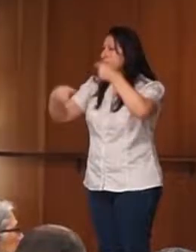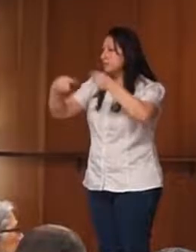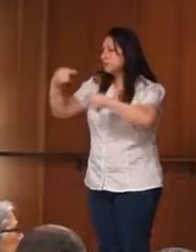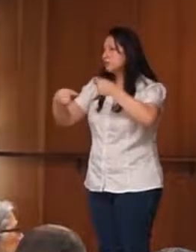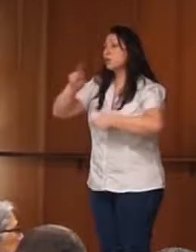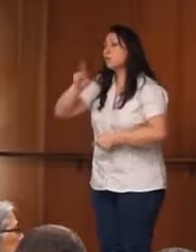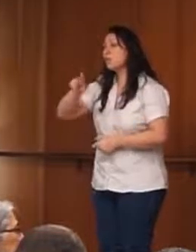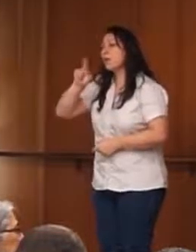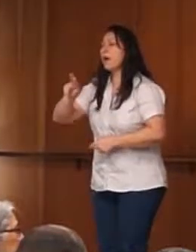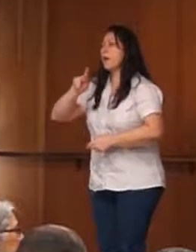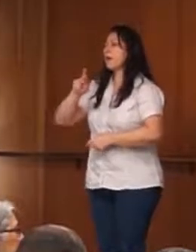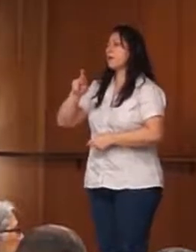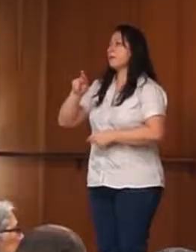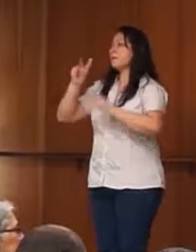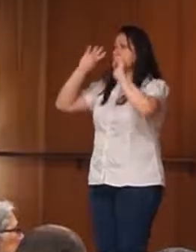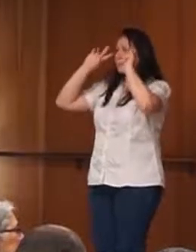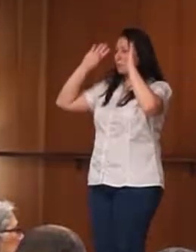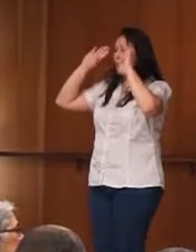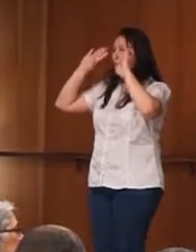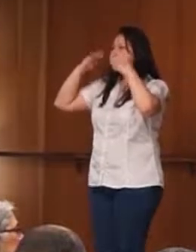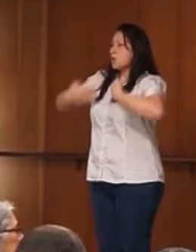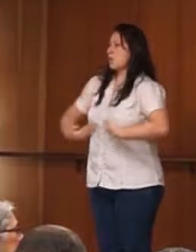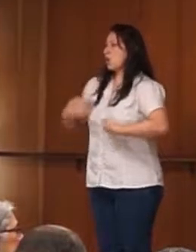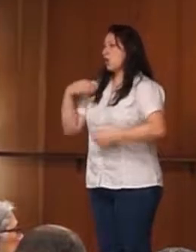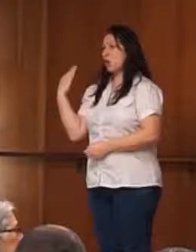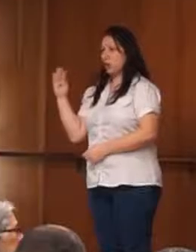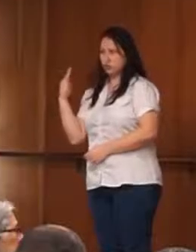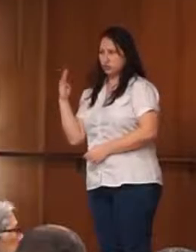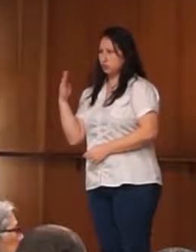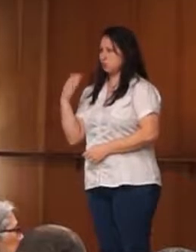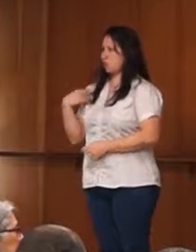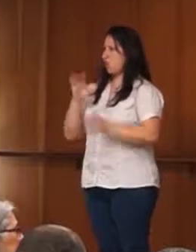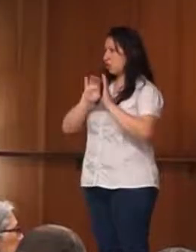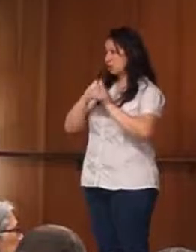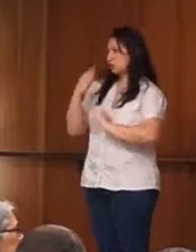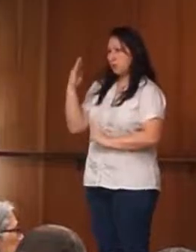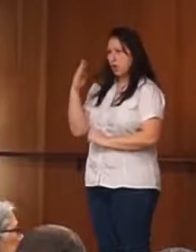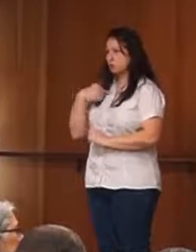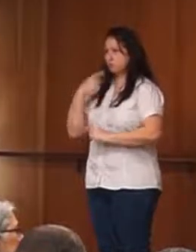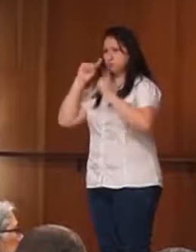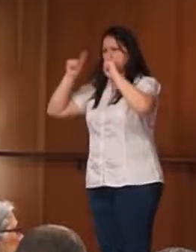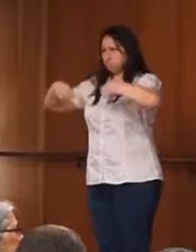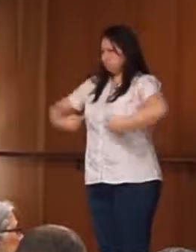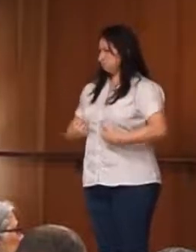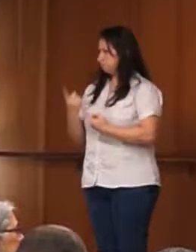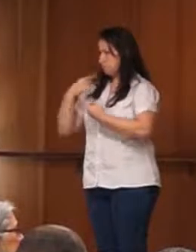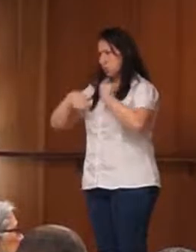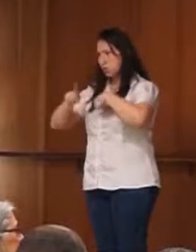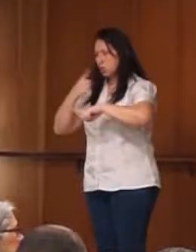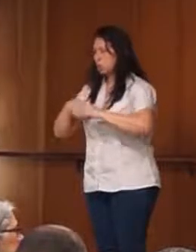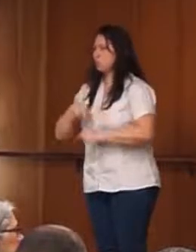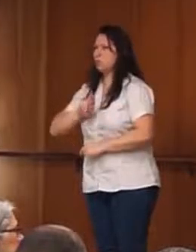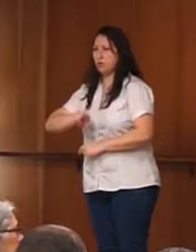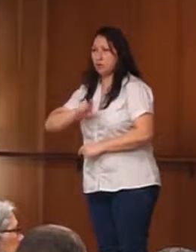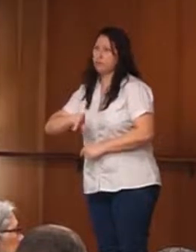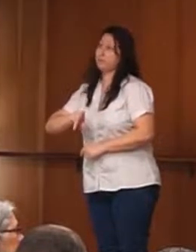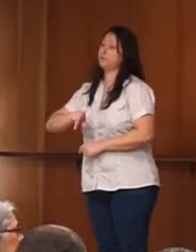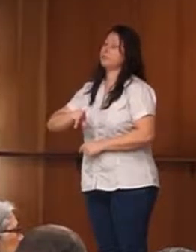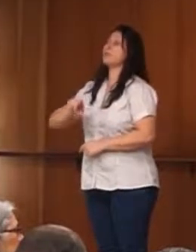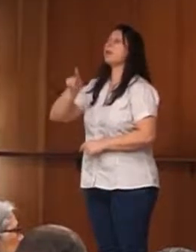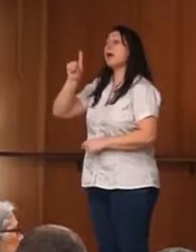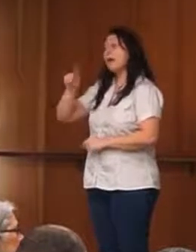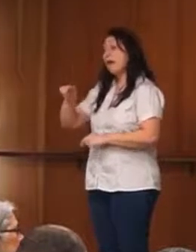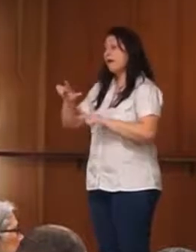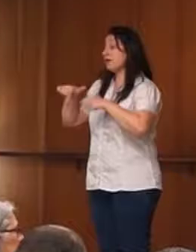conceito biológico, mas sim uma ideia de raça como uma construção social. um outro aspecto, toda ação afirmativa é uma